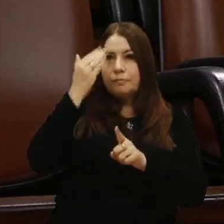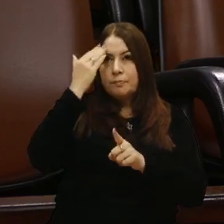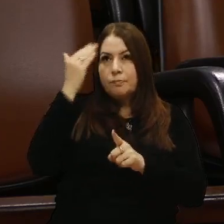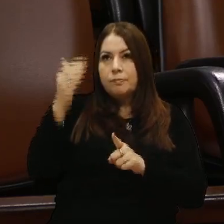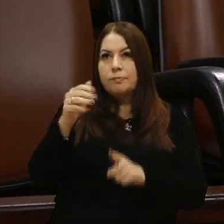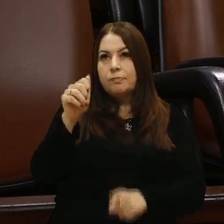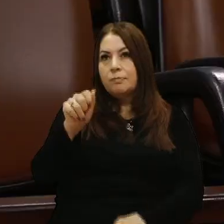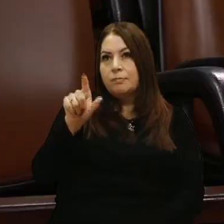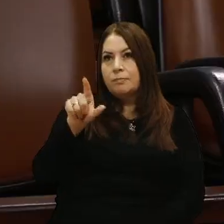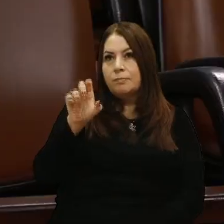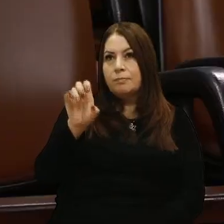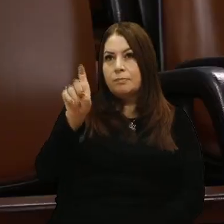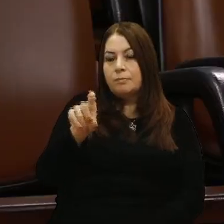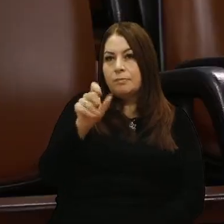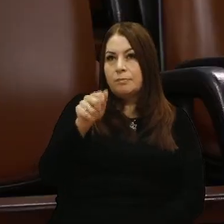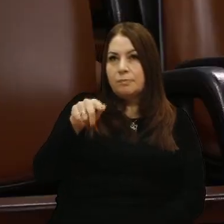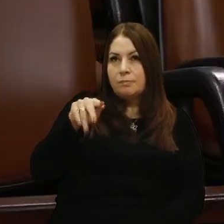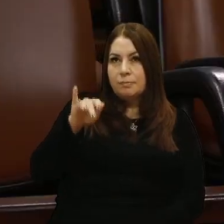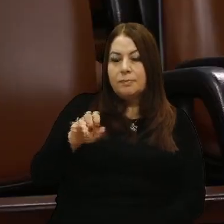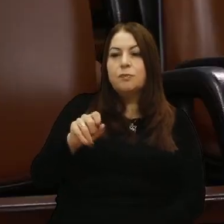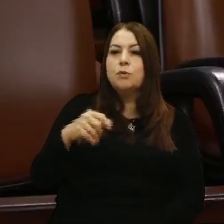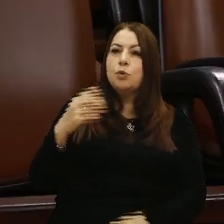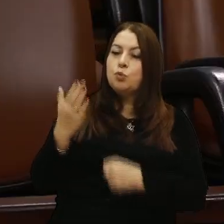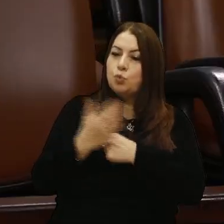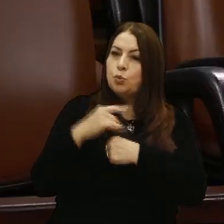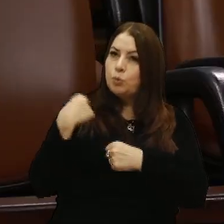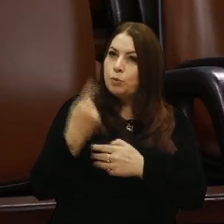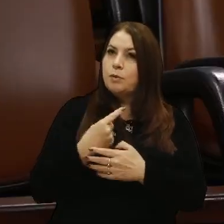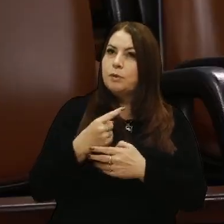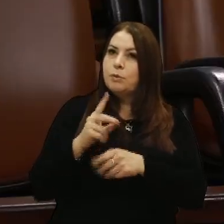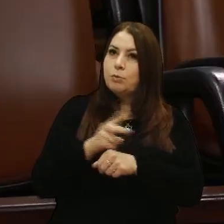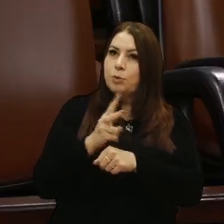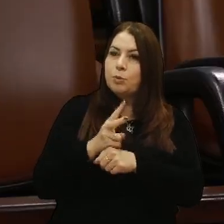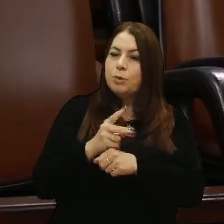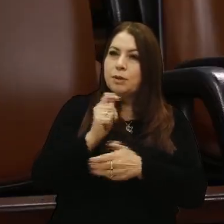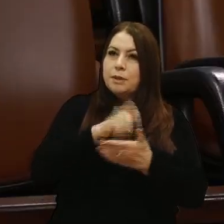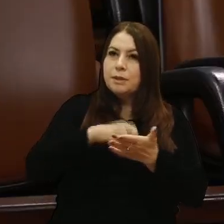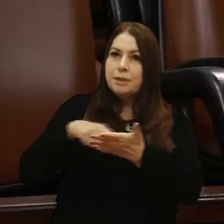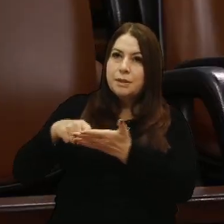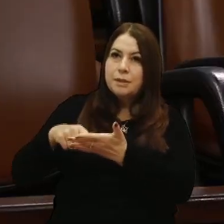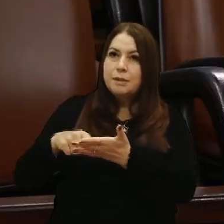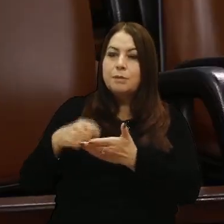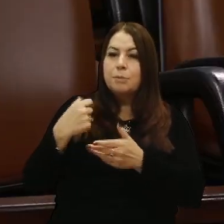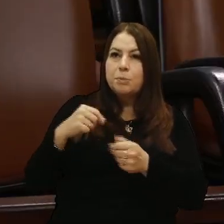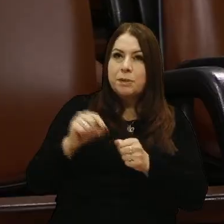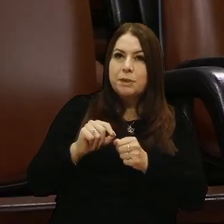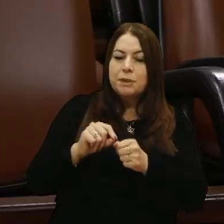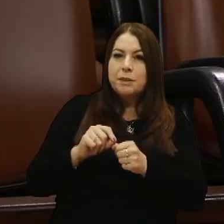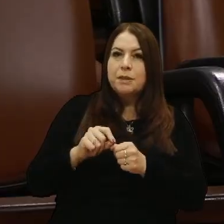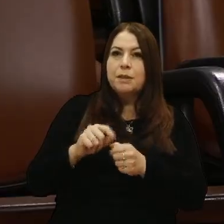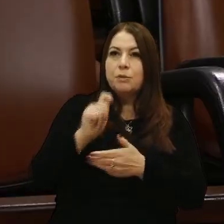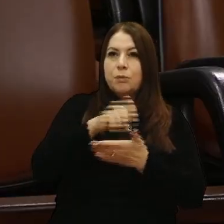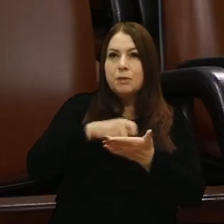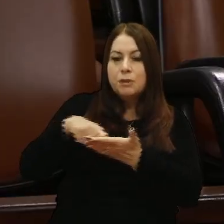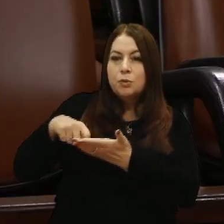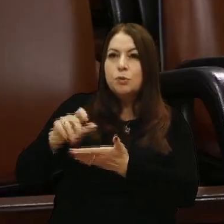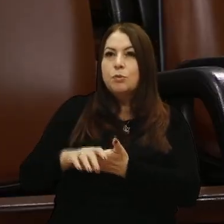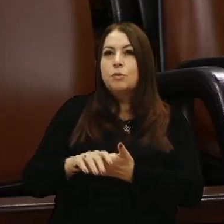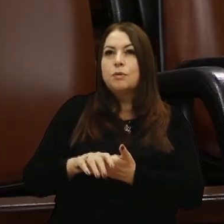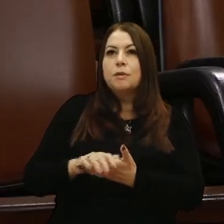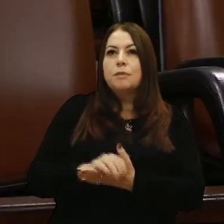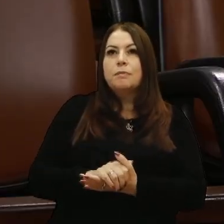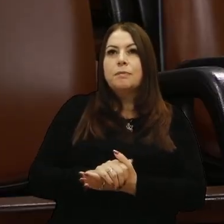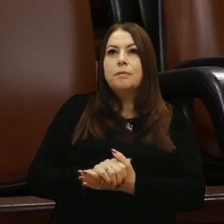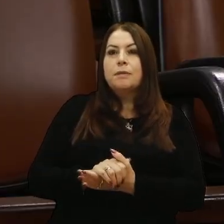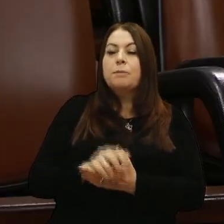ao Alexandre, que também ajudou a gente na busca de assinaturas, porque a gente precisava de um abaixo-assinado e